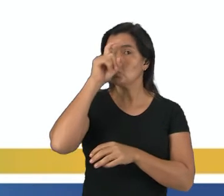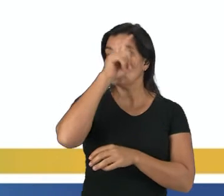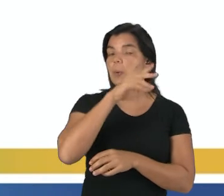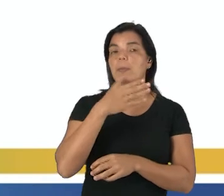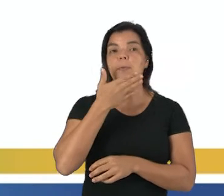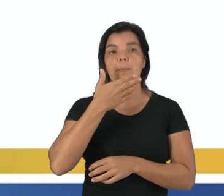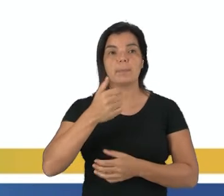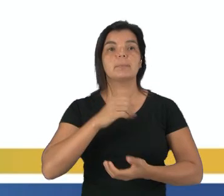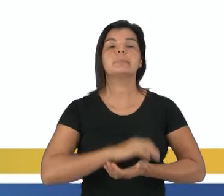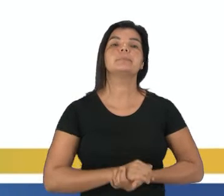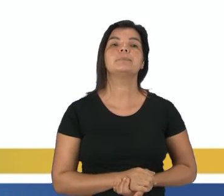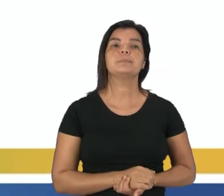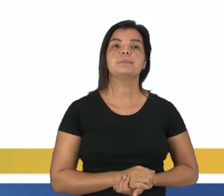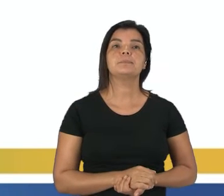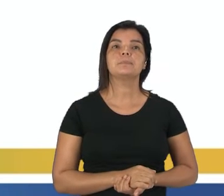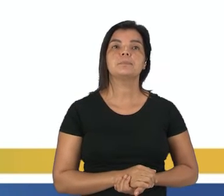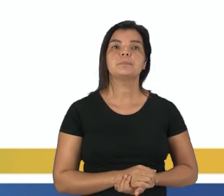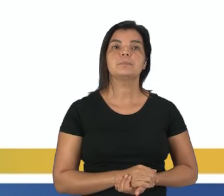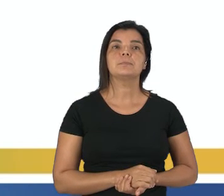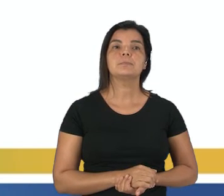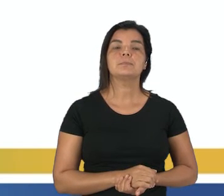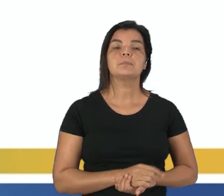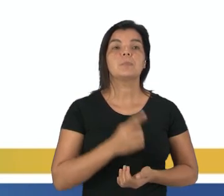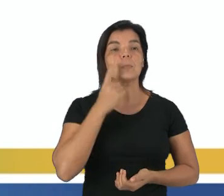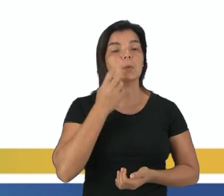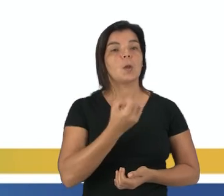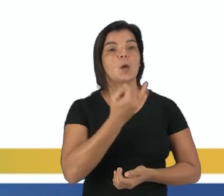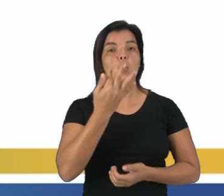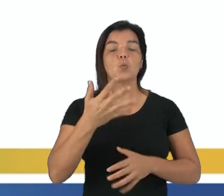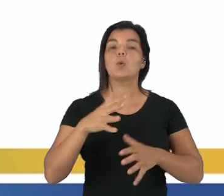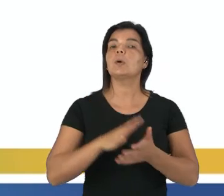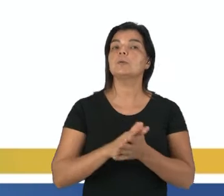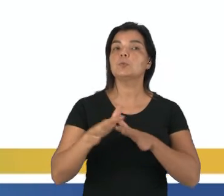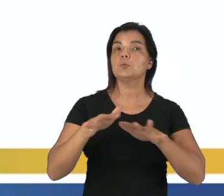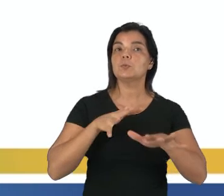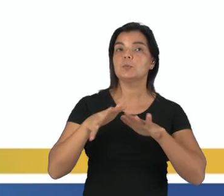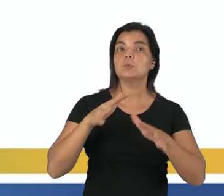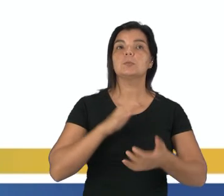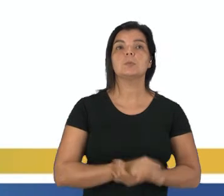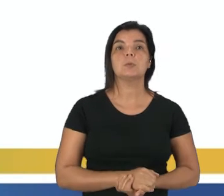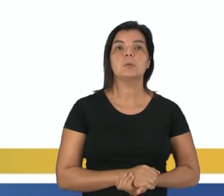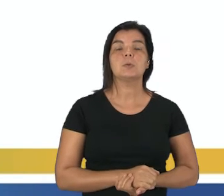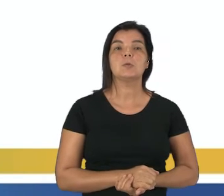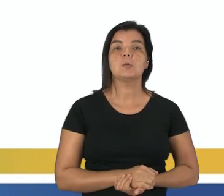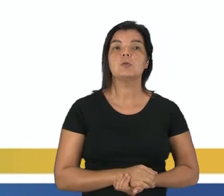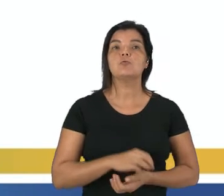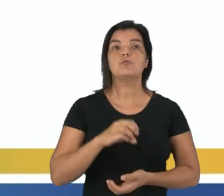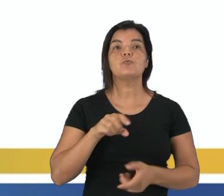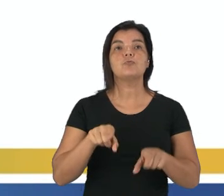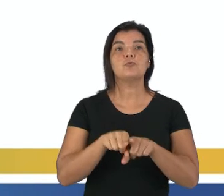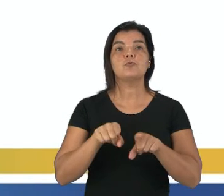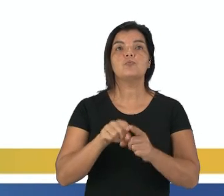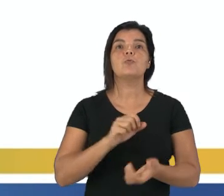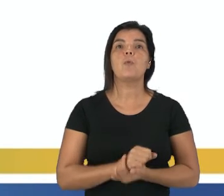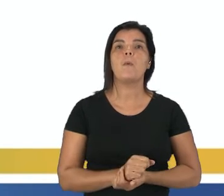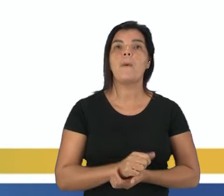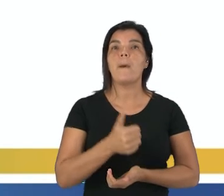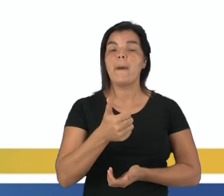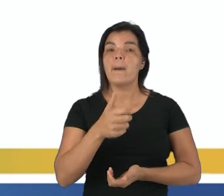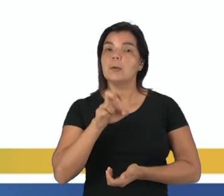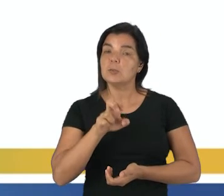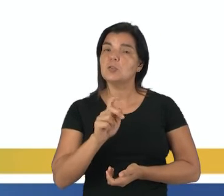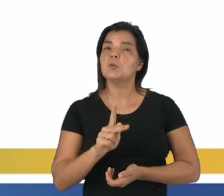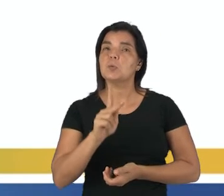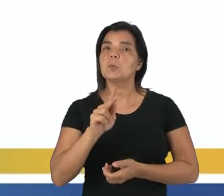maior. Então vamos lá. Determine a quantidade de movimento de um objeto de massa de 5 kg que se move com velocidade de 30.